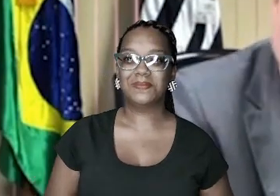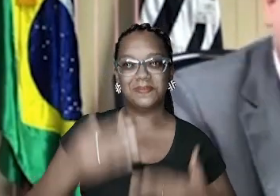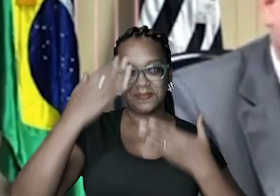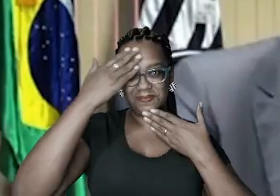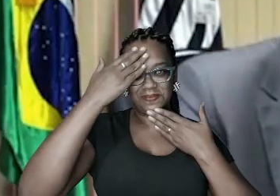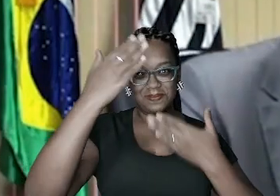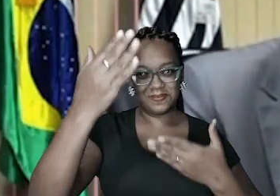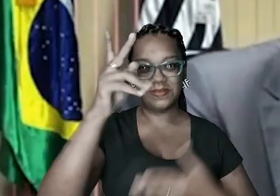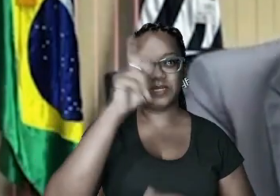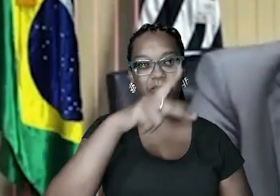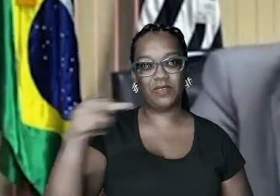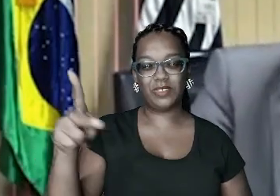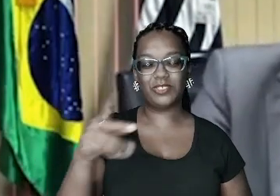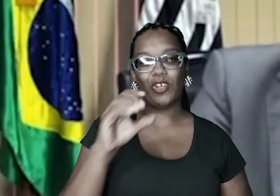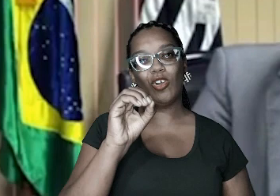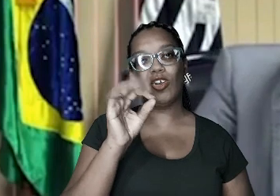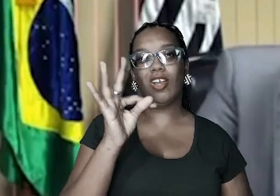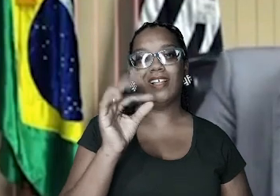atenção